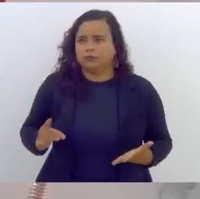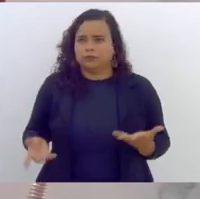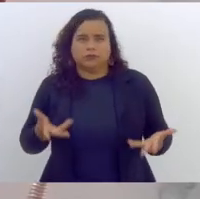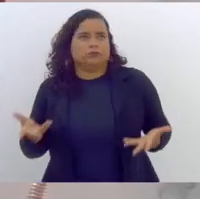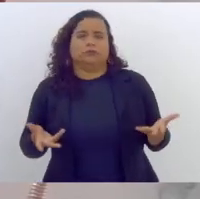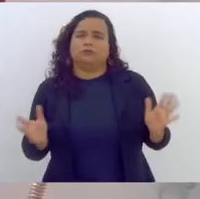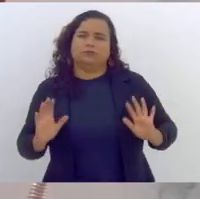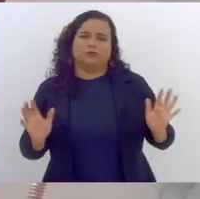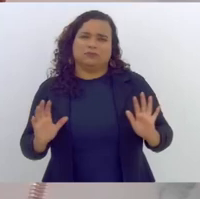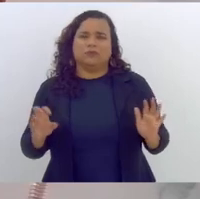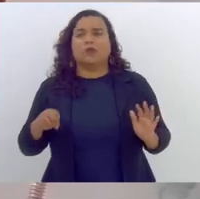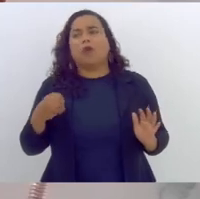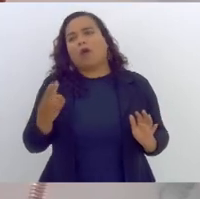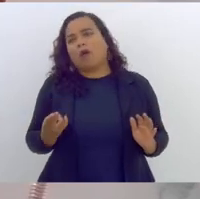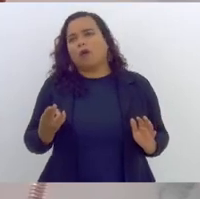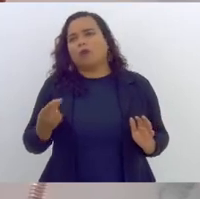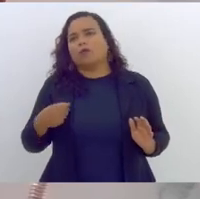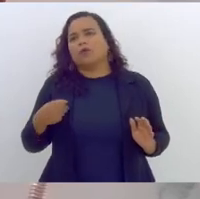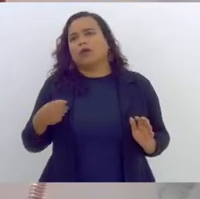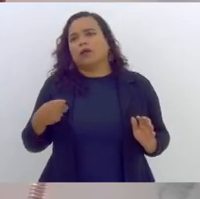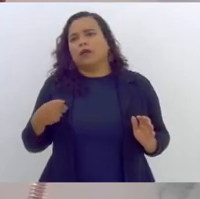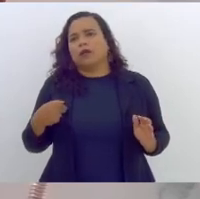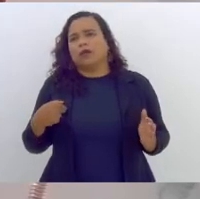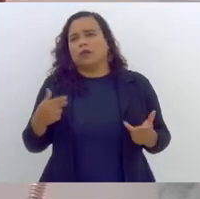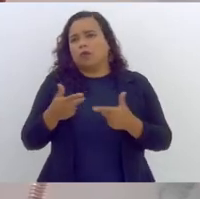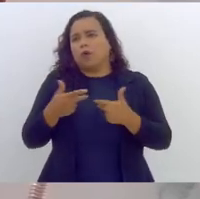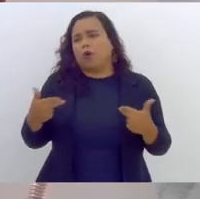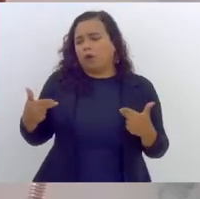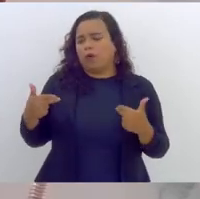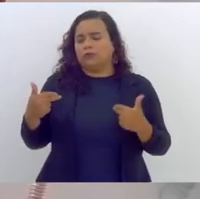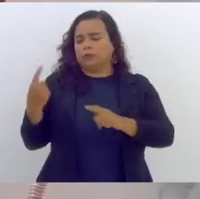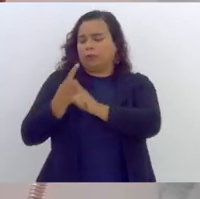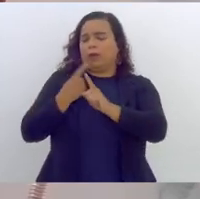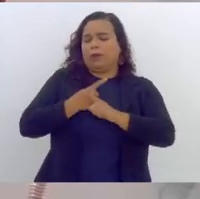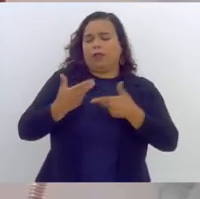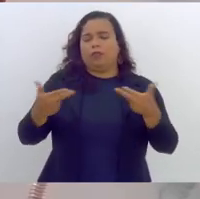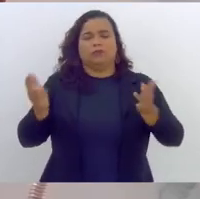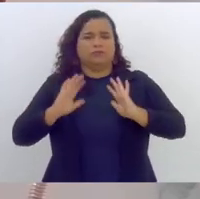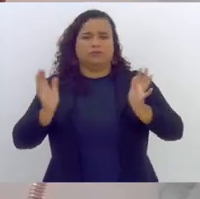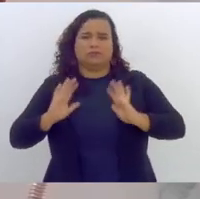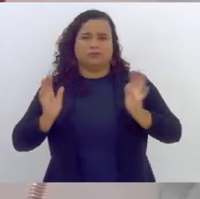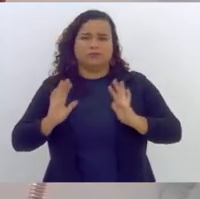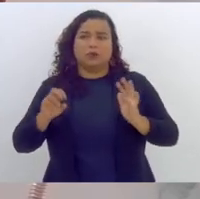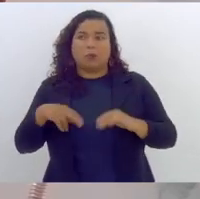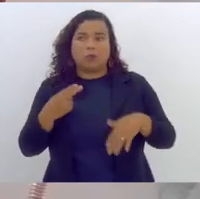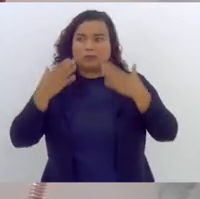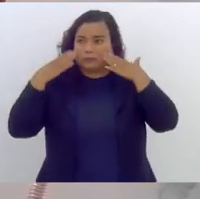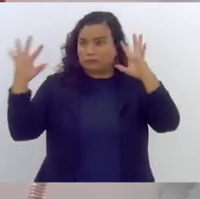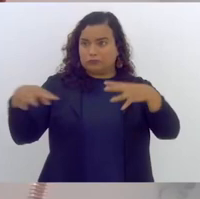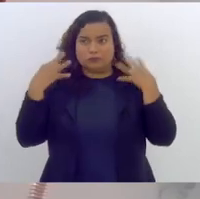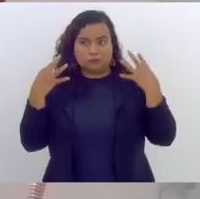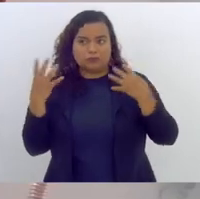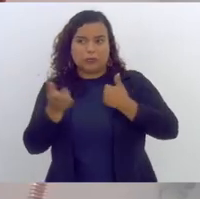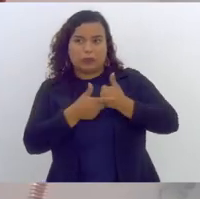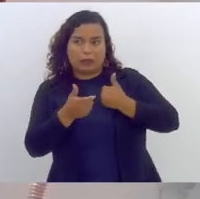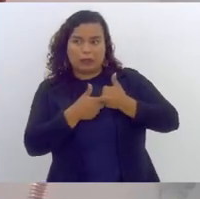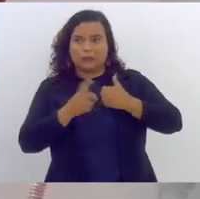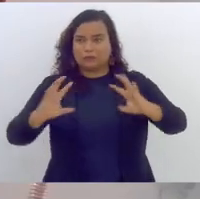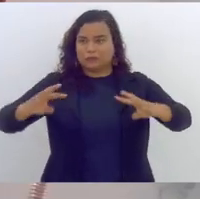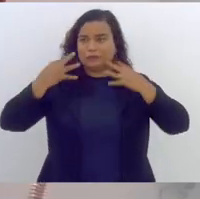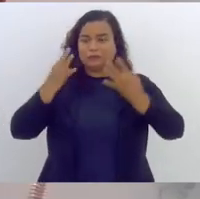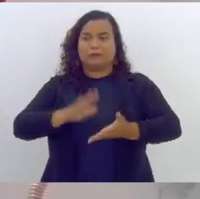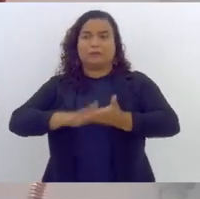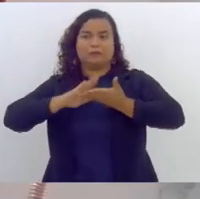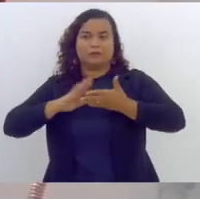ou simplesmente não ter telhado de vidro tão pouco tô fazendo isso para ganhar like plateia